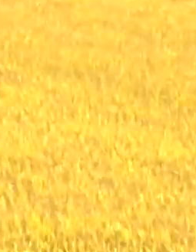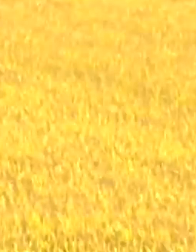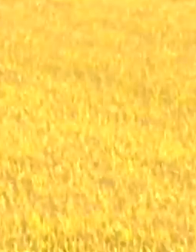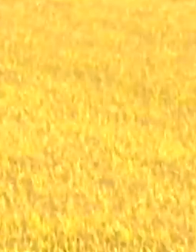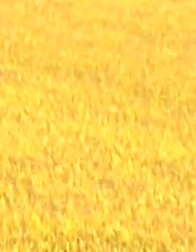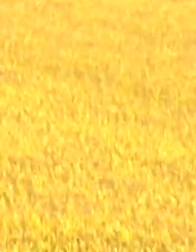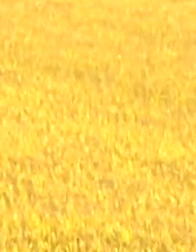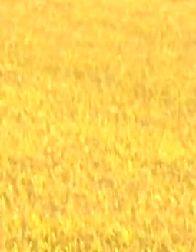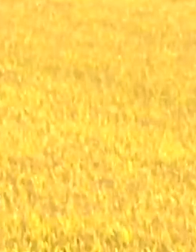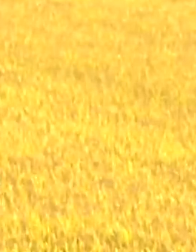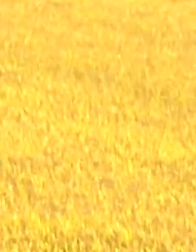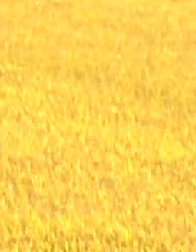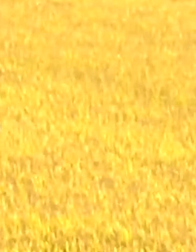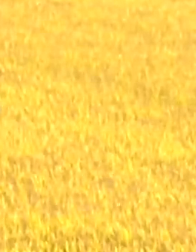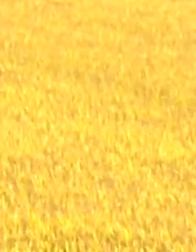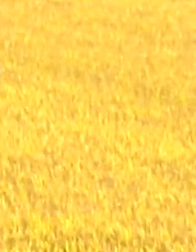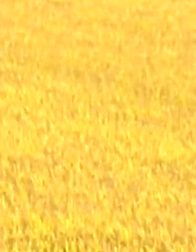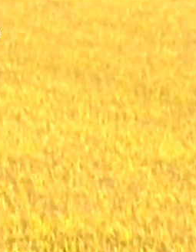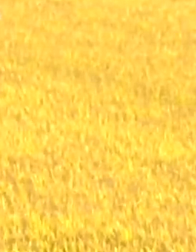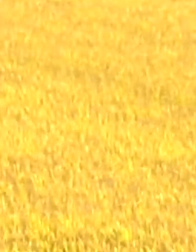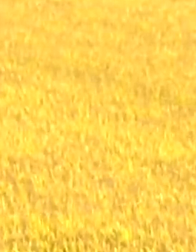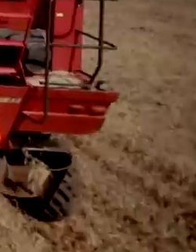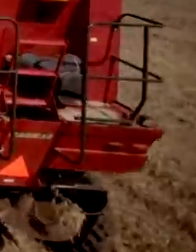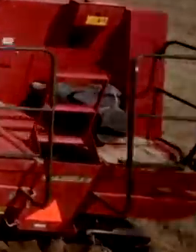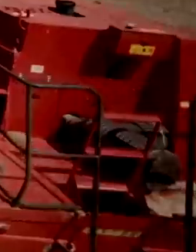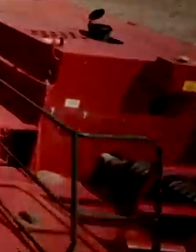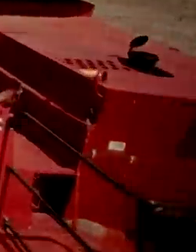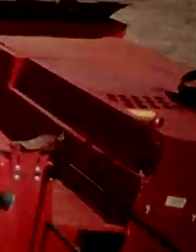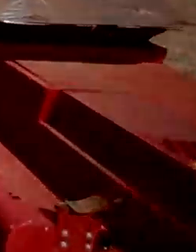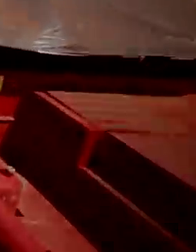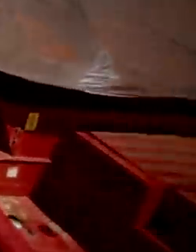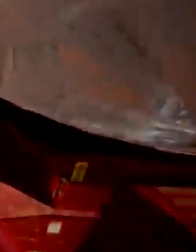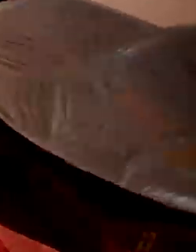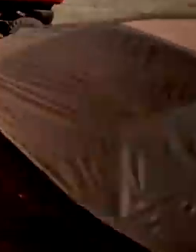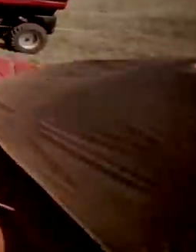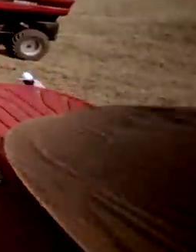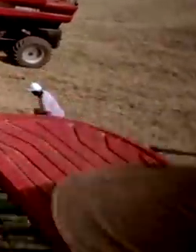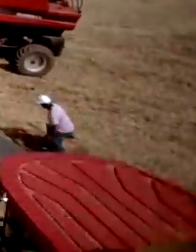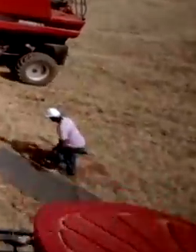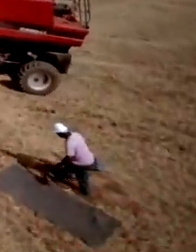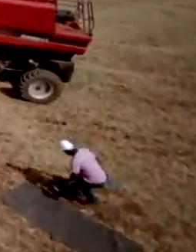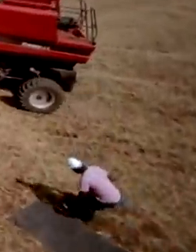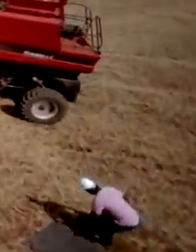E aí E aí